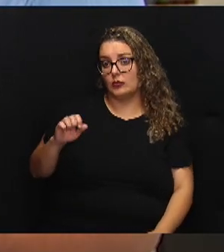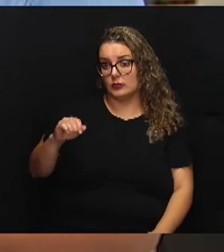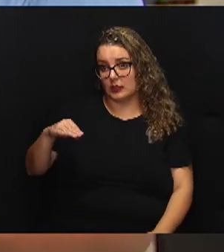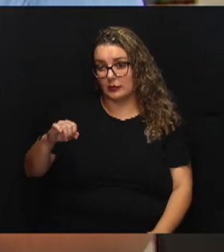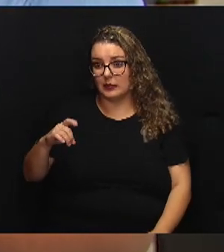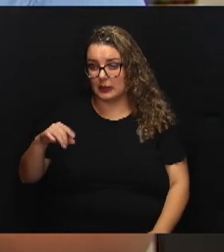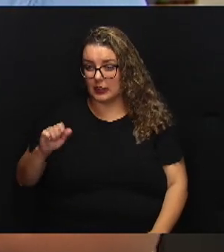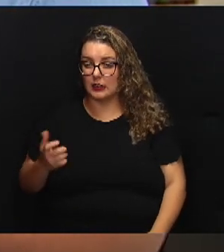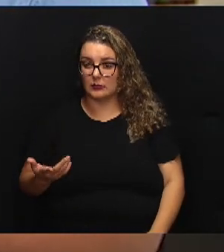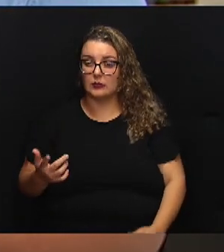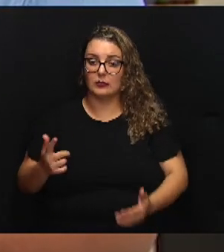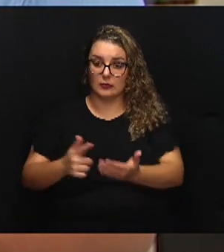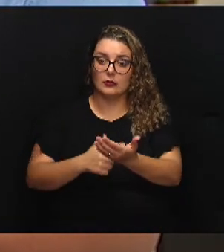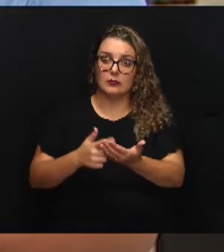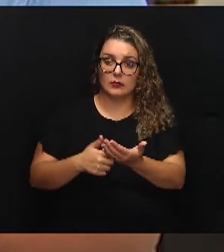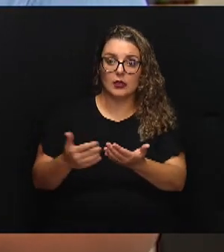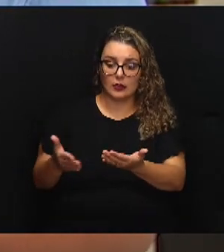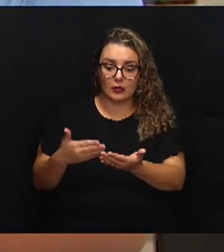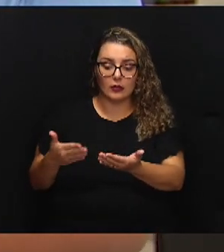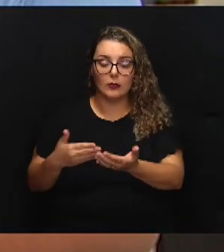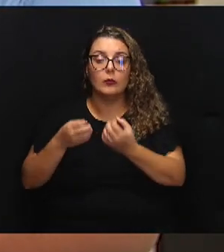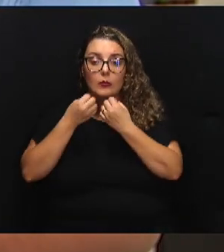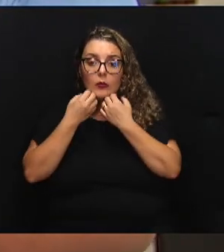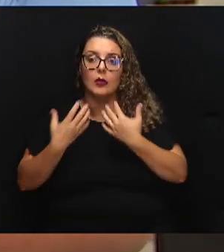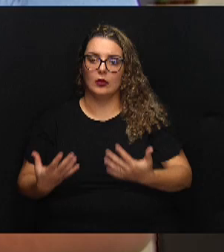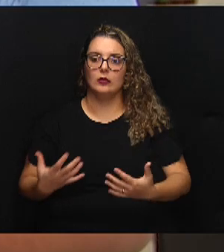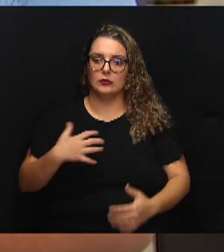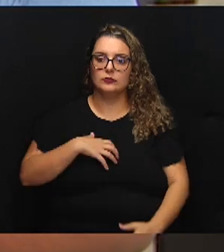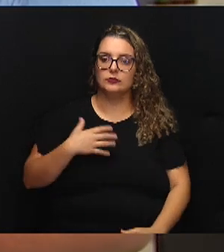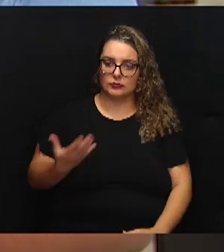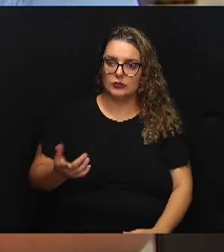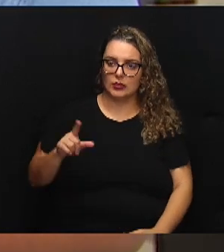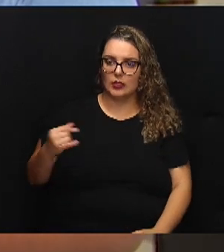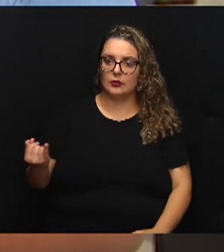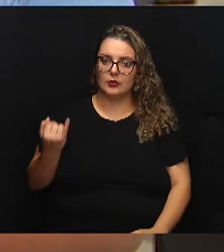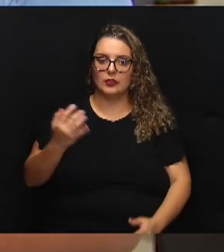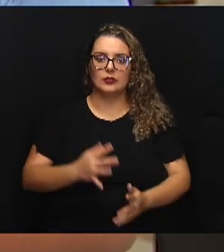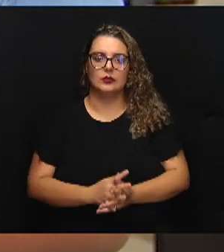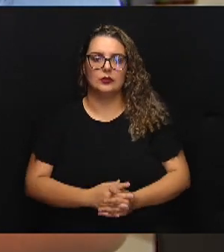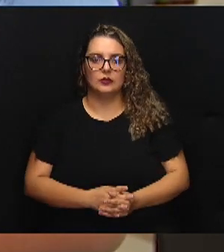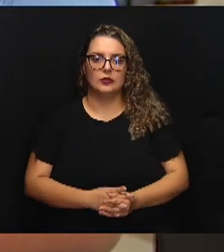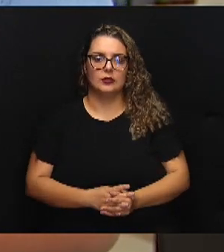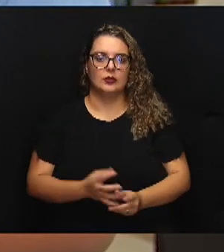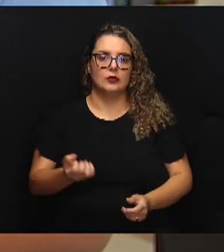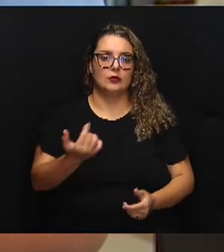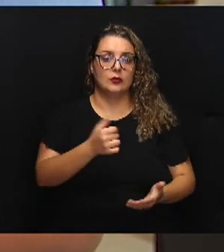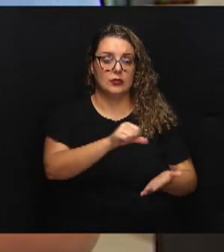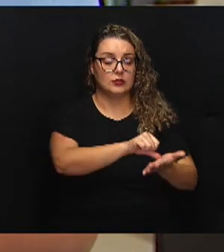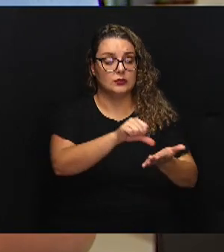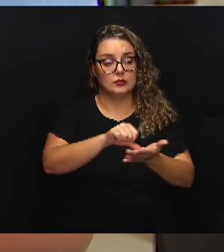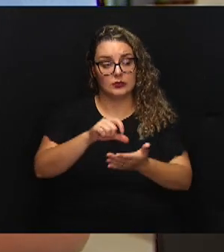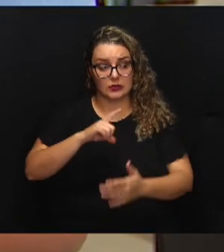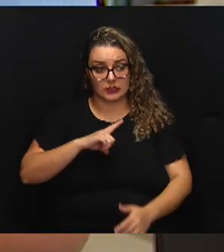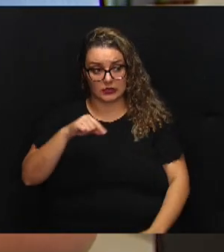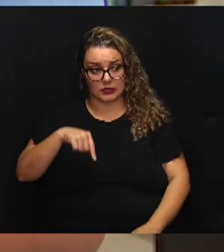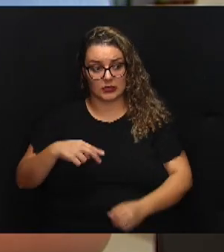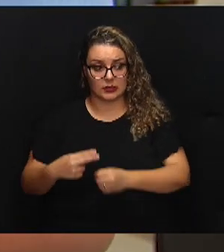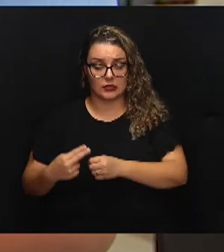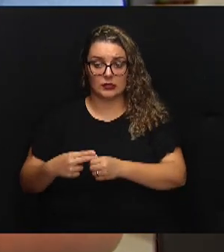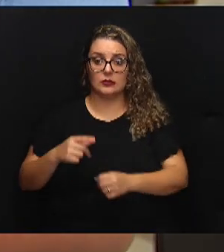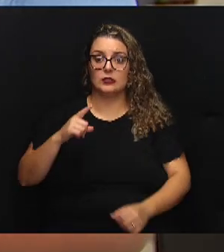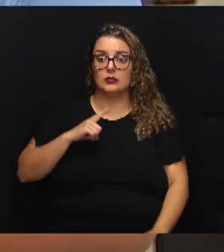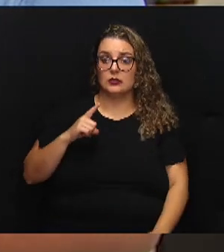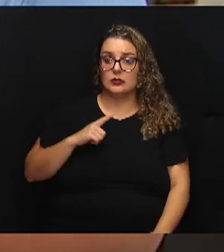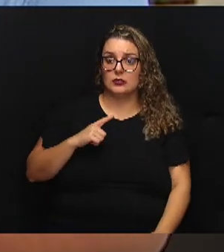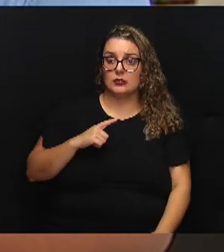ser manuseado, então ele tem que ter uma boa condição. Isso é importante. Quantos postos que você falou aqui na Unicamp? Nós